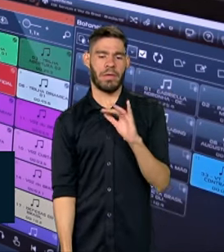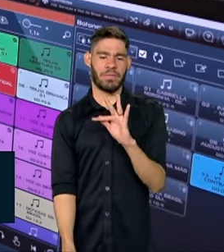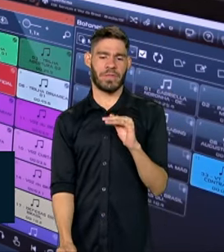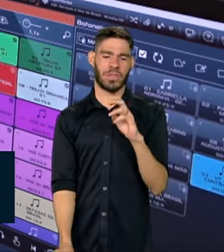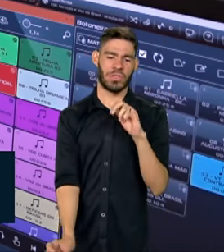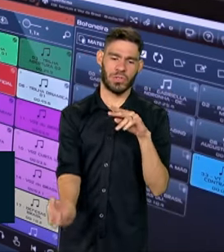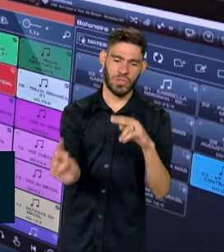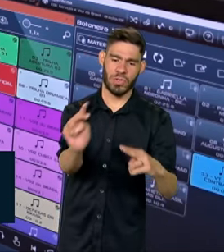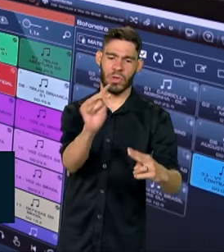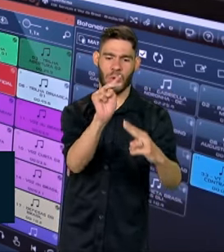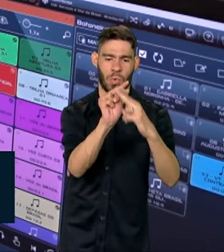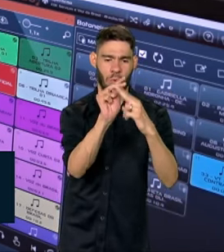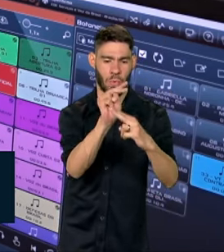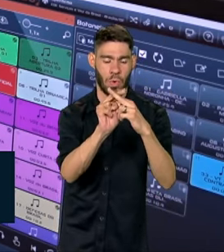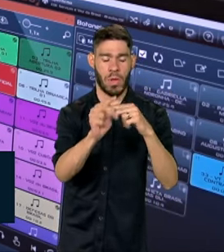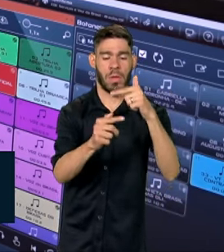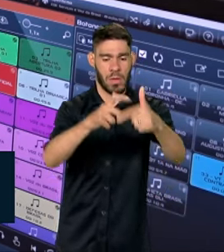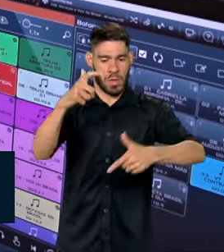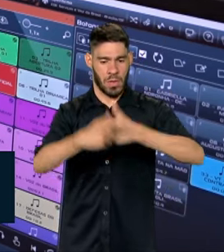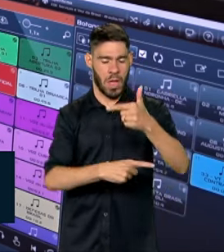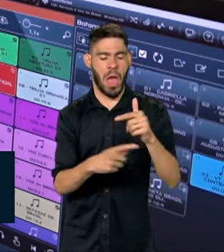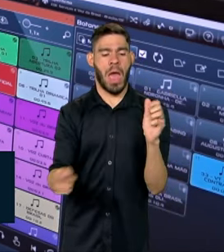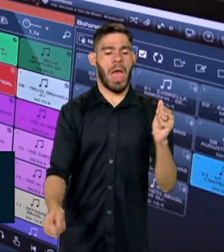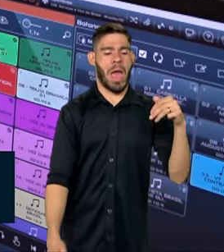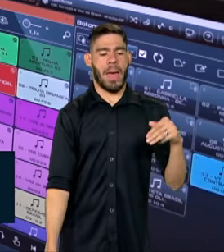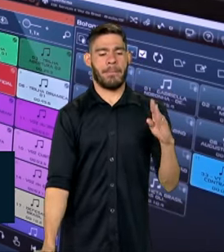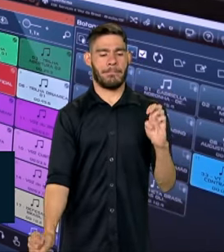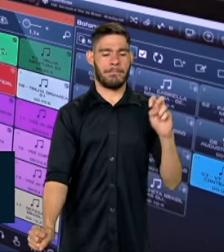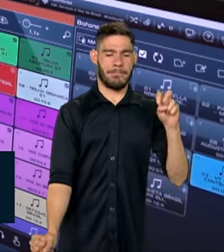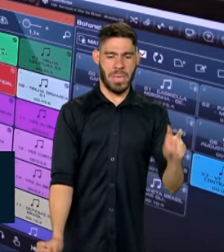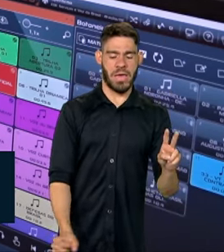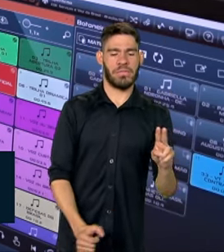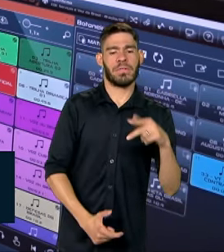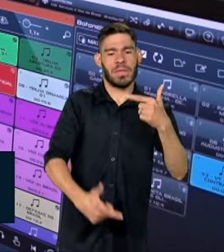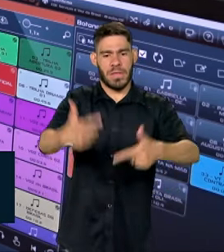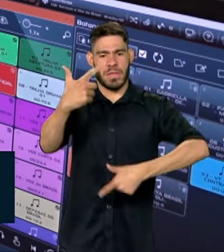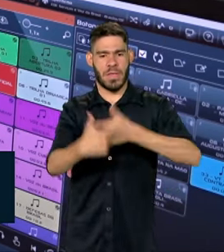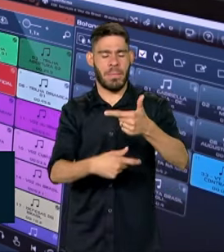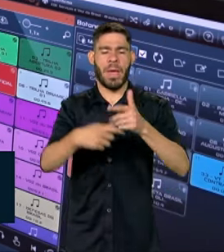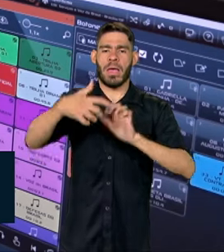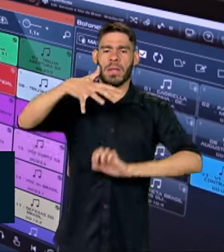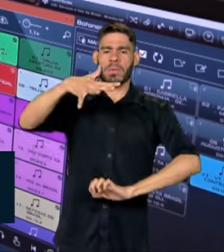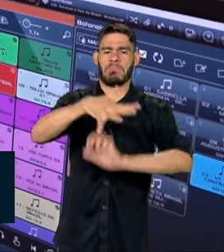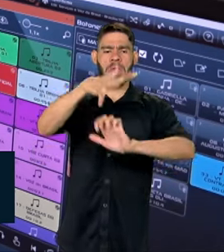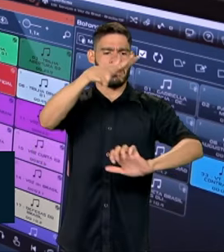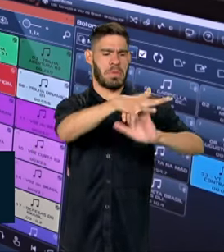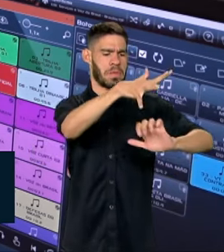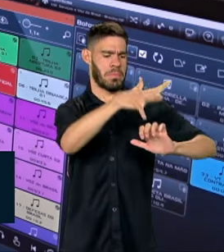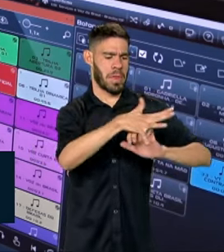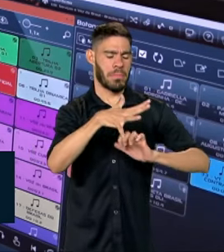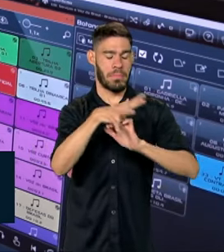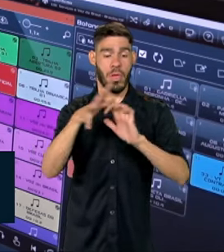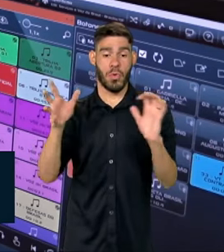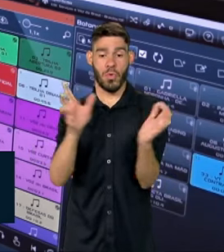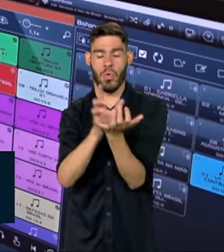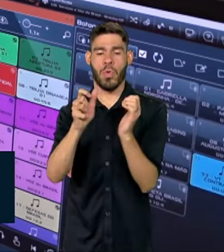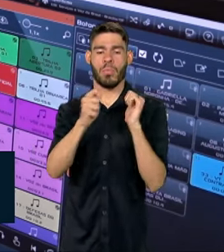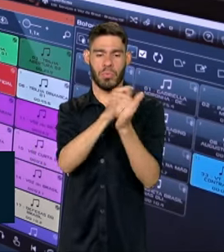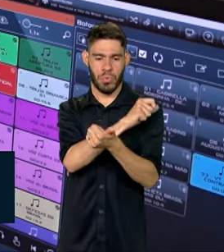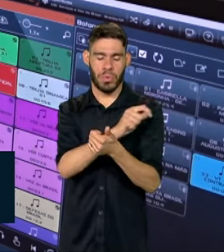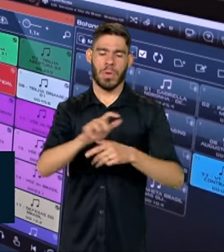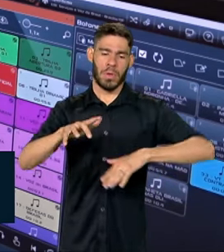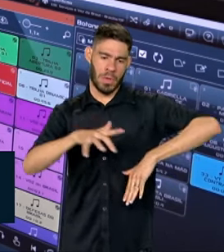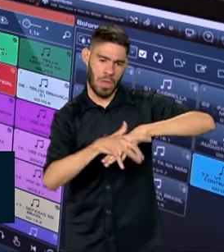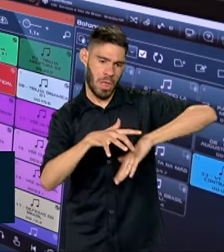Caixa Econômica. Então, nós estamos trabalhando com a Ambev, né? Nós estamos trabalhando com muitas empresas e com vários times de futebol,